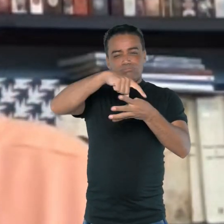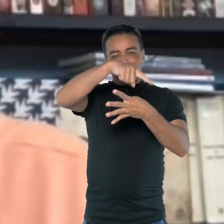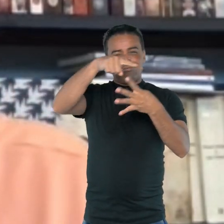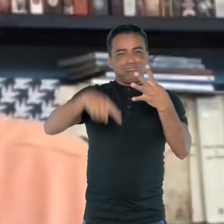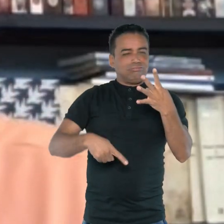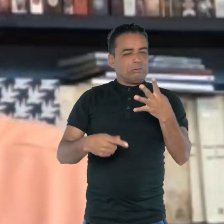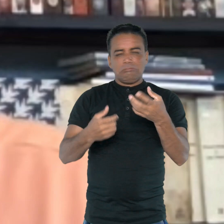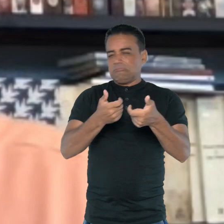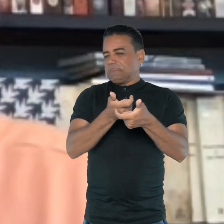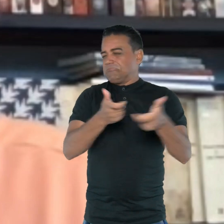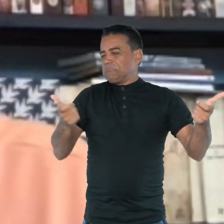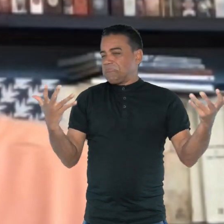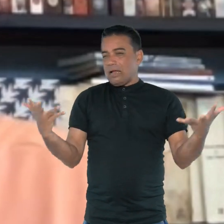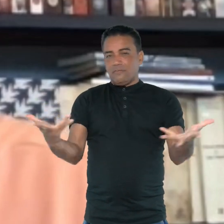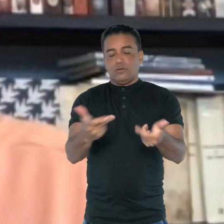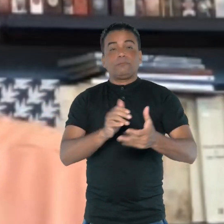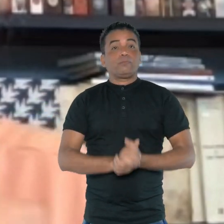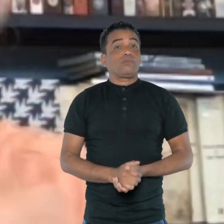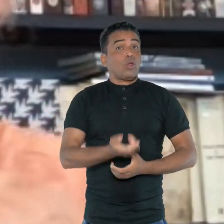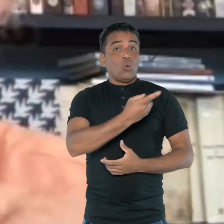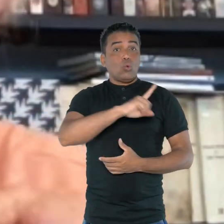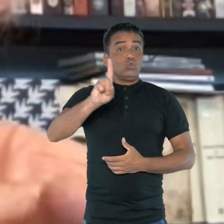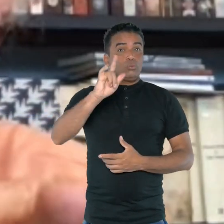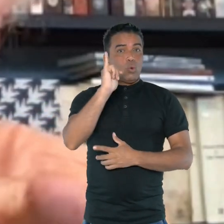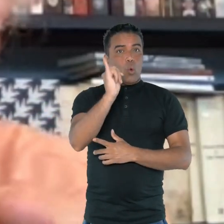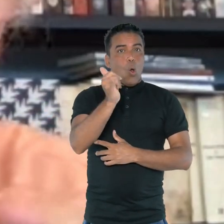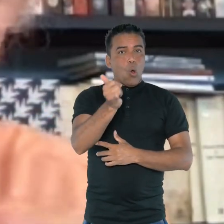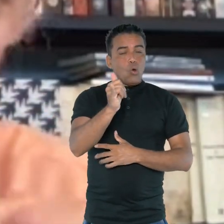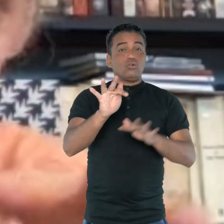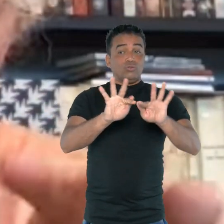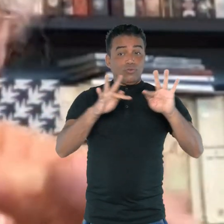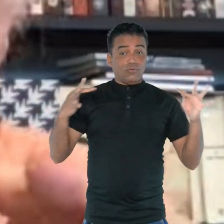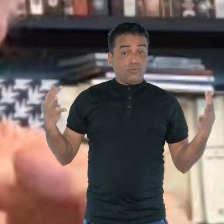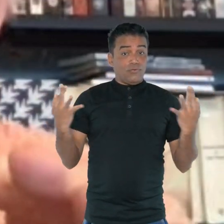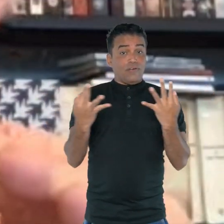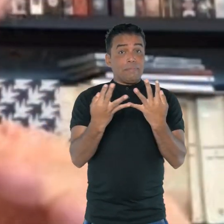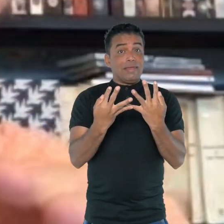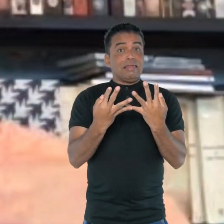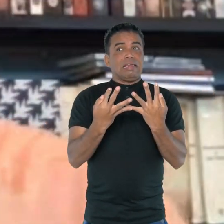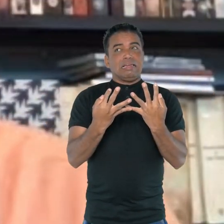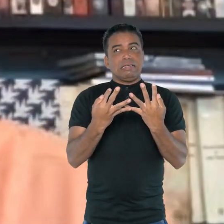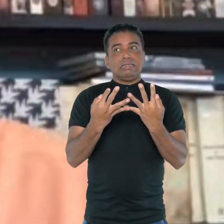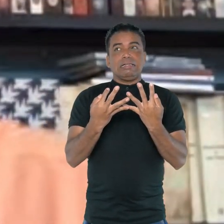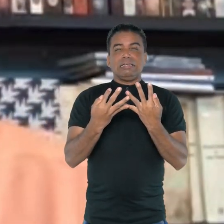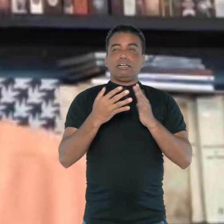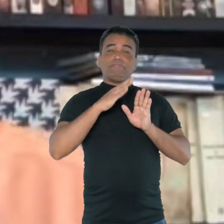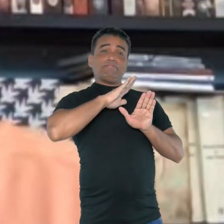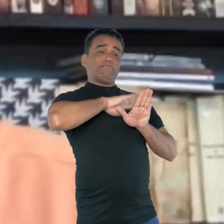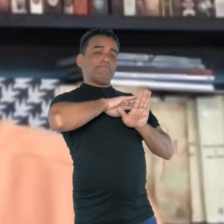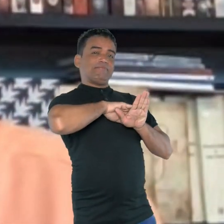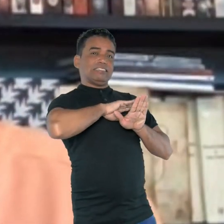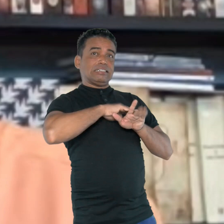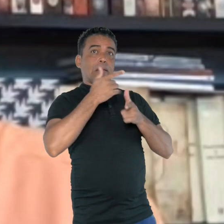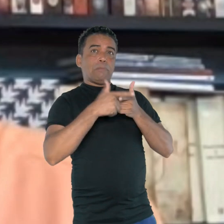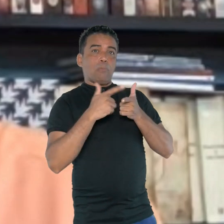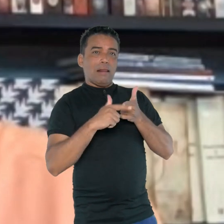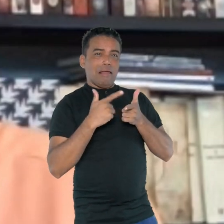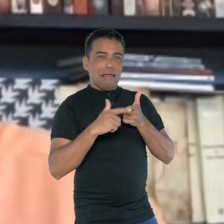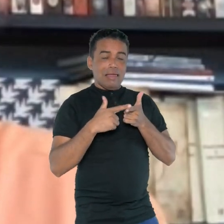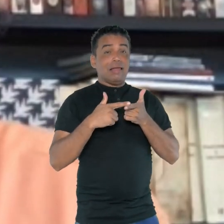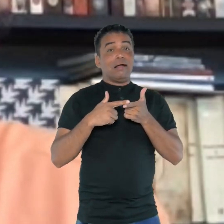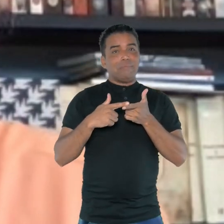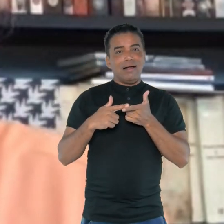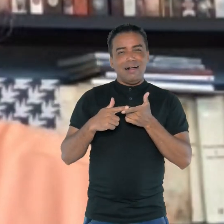ponto, em que a questão da família fica meio subterrânea, chama No